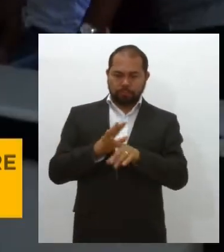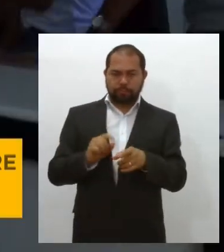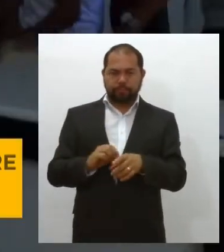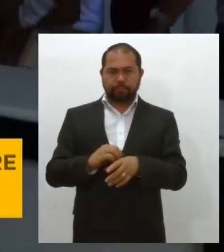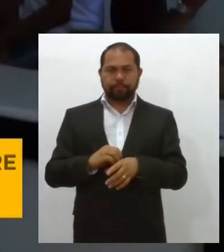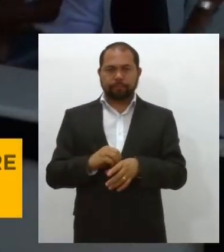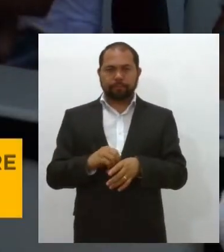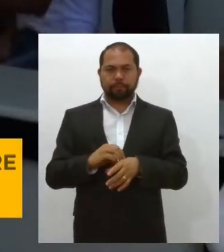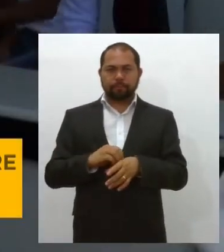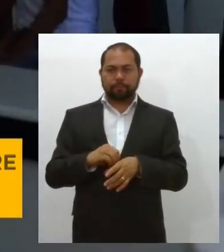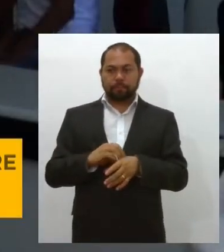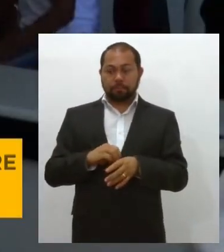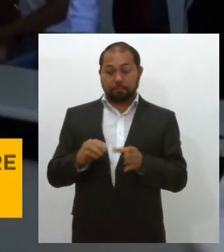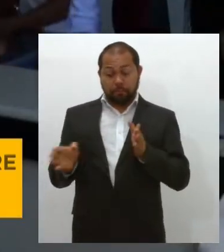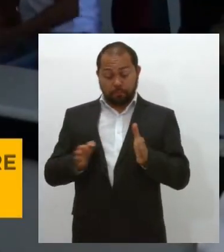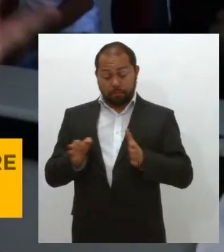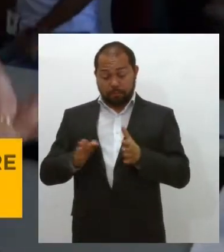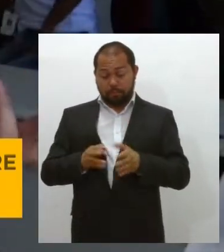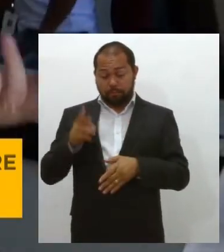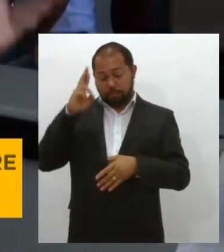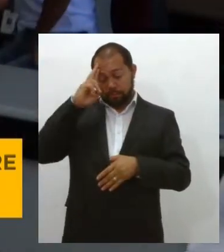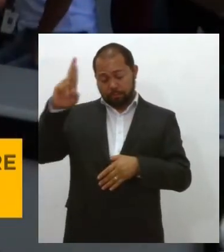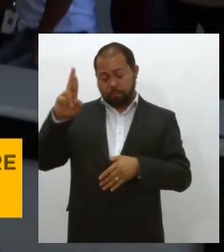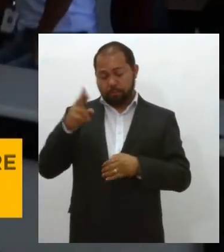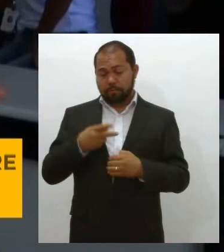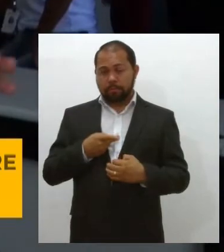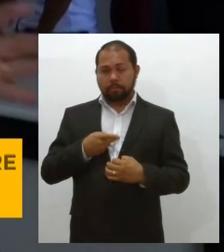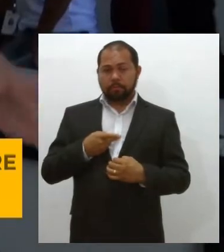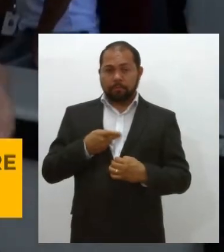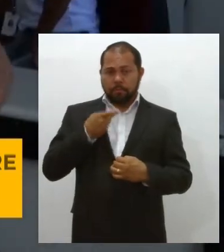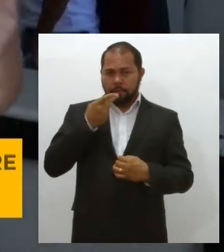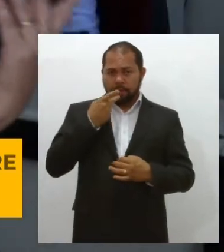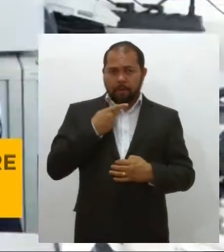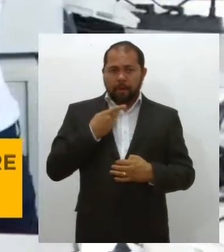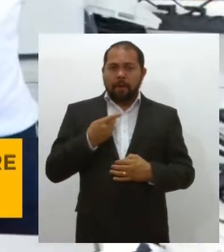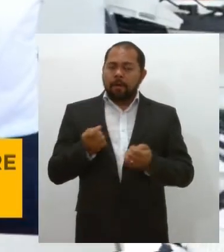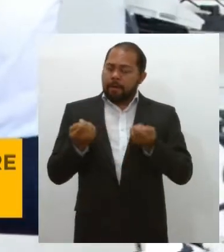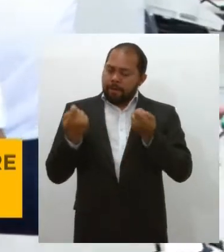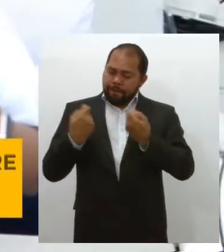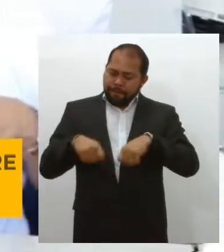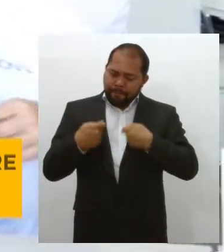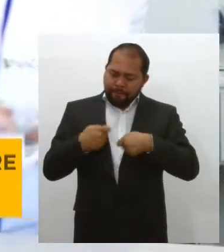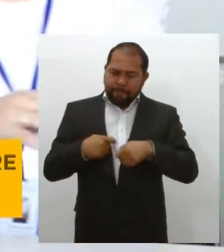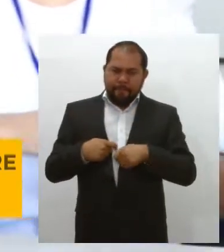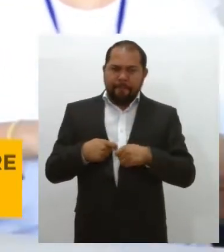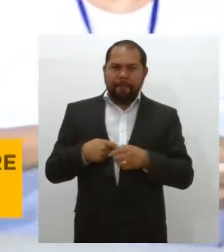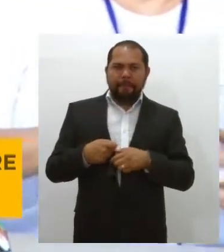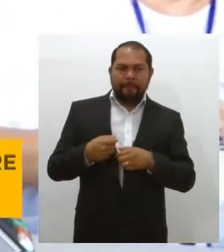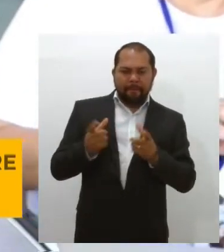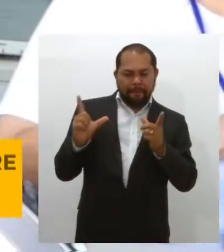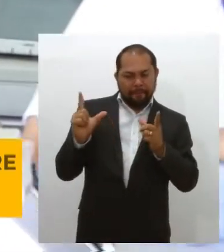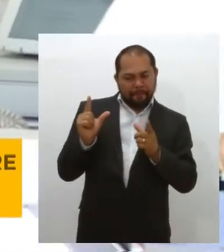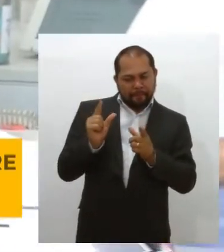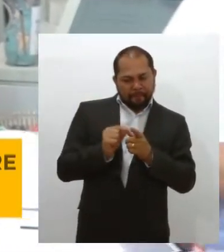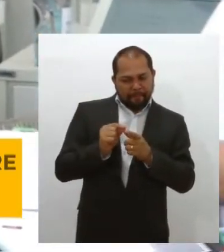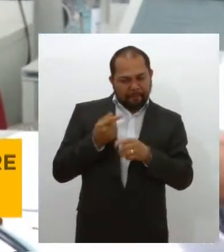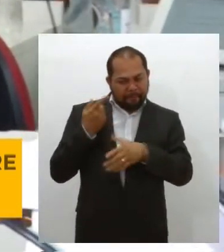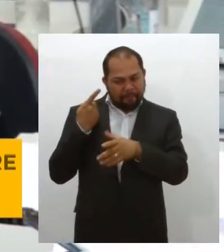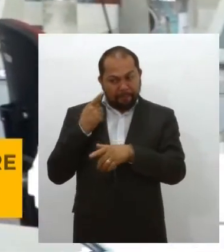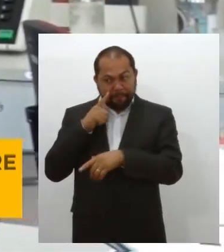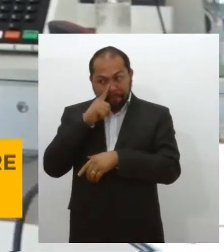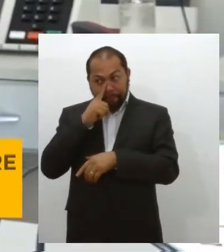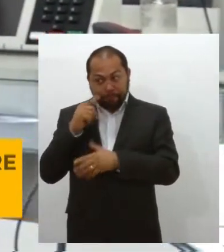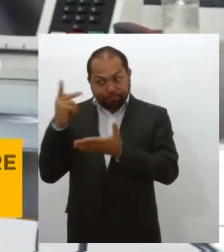Um prazo que a chefe de sessão de urna diz ser necessário para diminuir o cometimento de erros